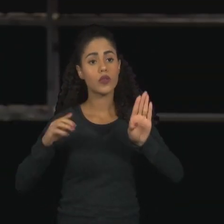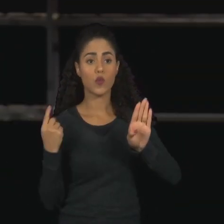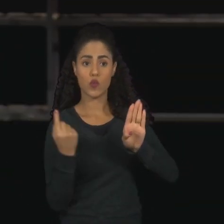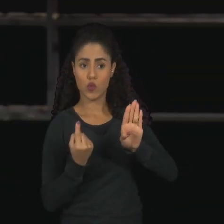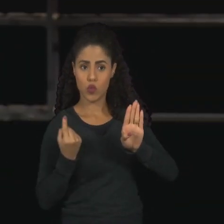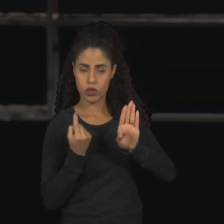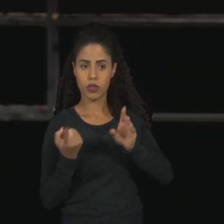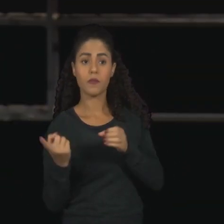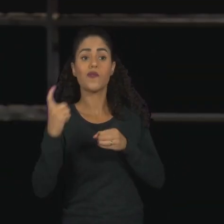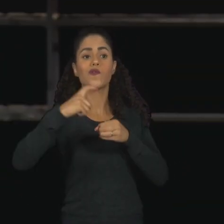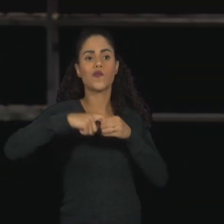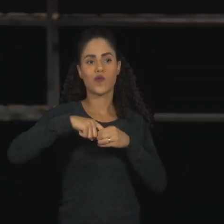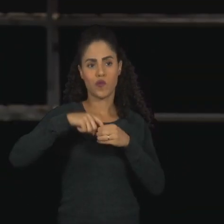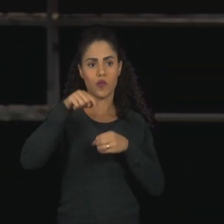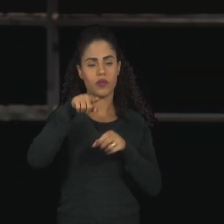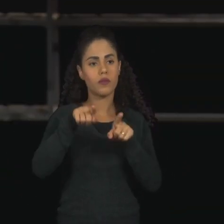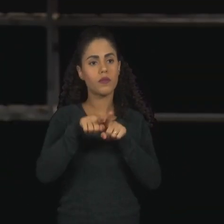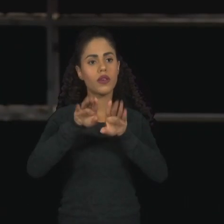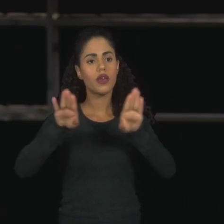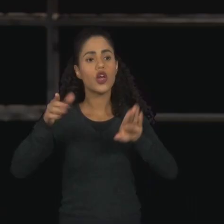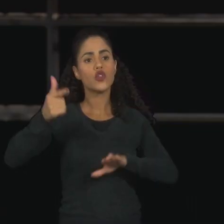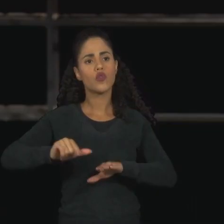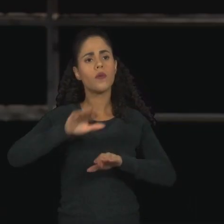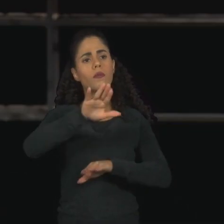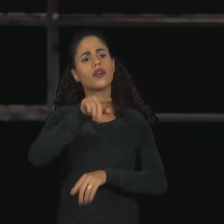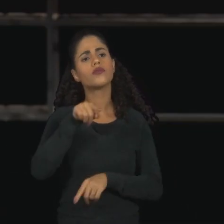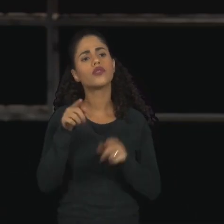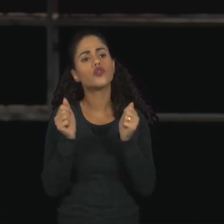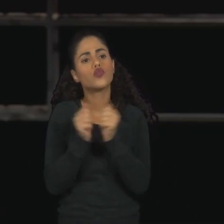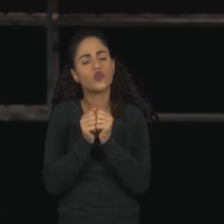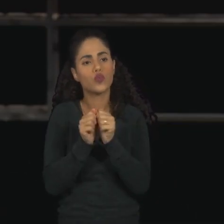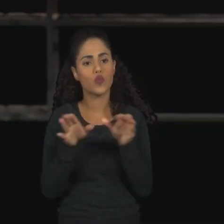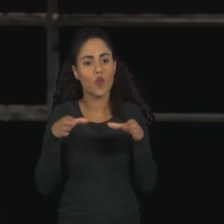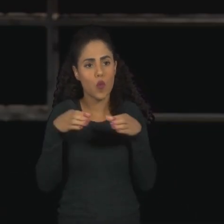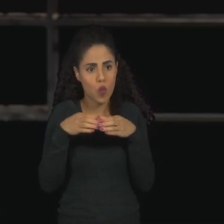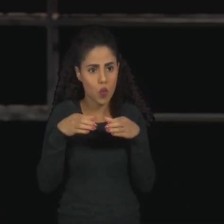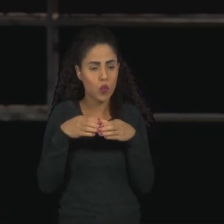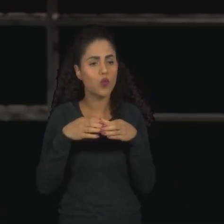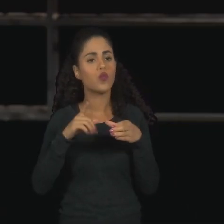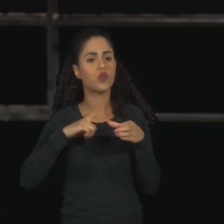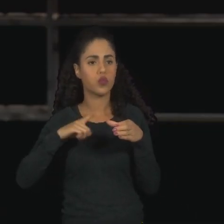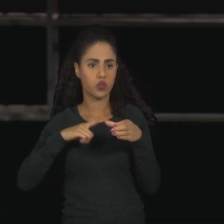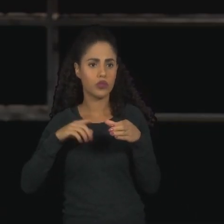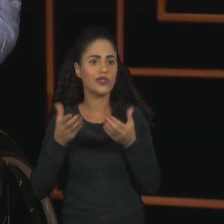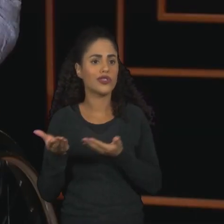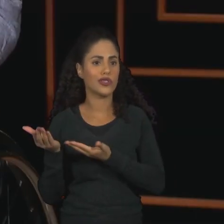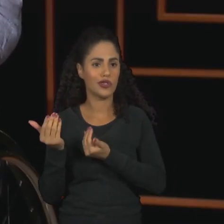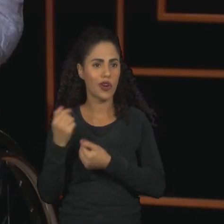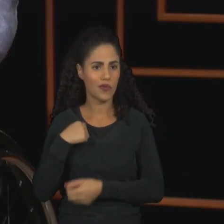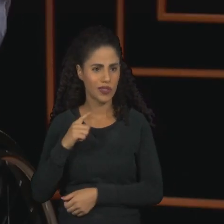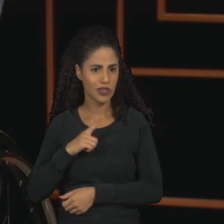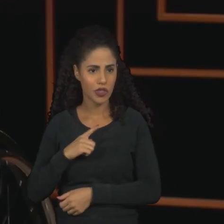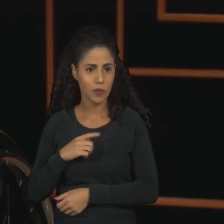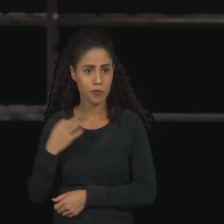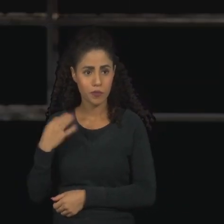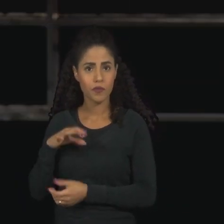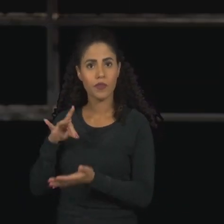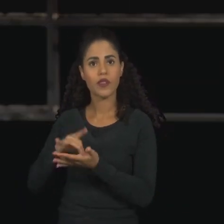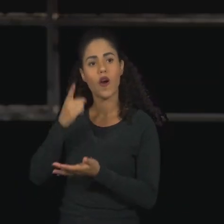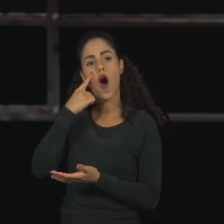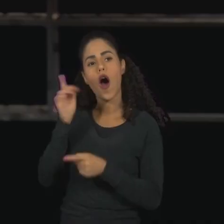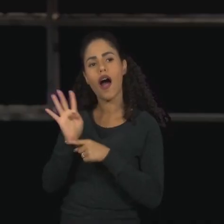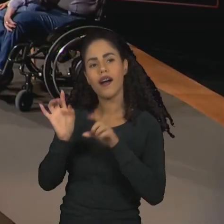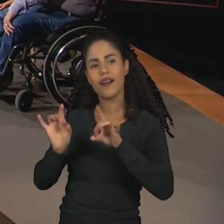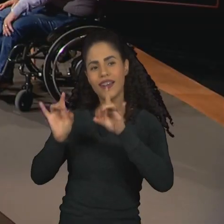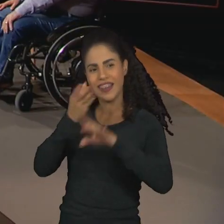exposição no Arena um pouco mais tarde. Mas aí você já estava envolvido com um grupo que se denominava Vanguarda Jovem. Isso. Olha só quem fala